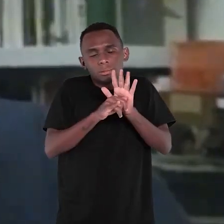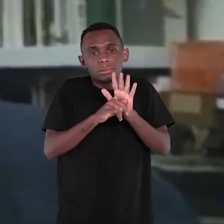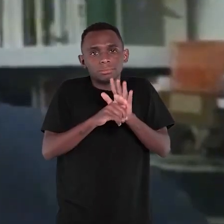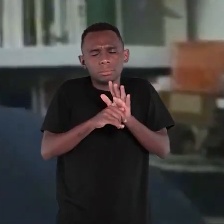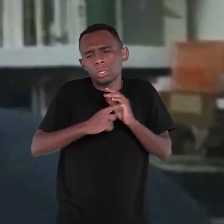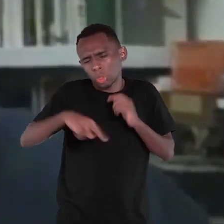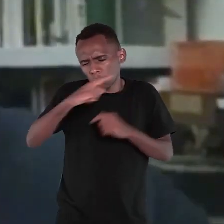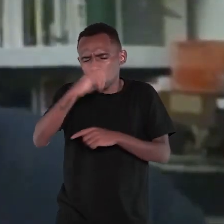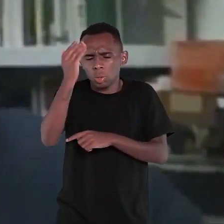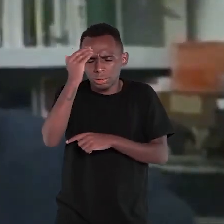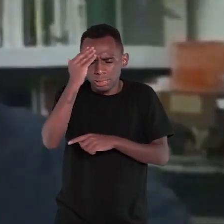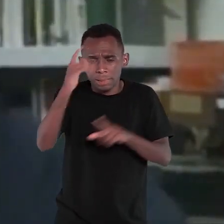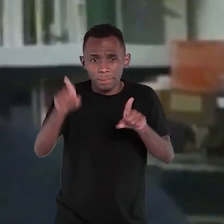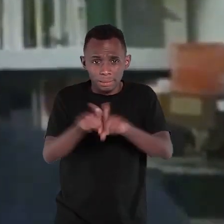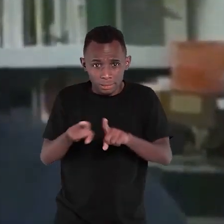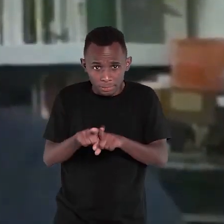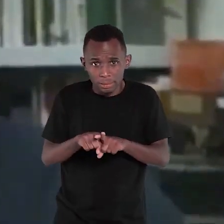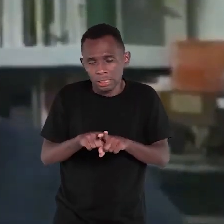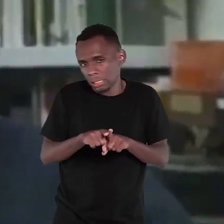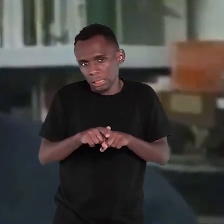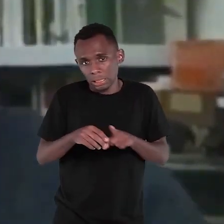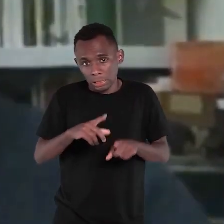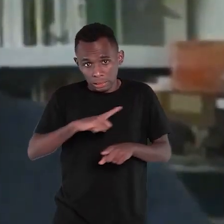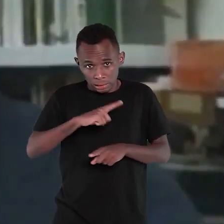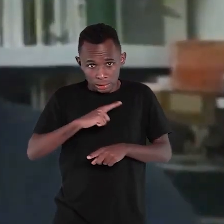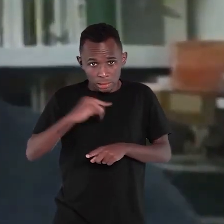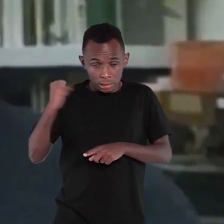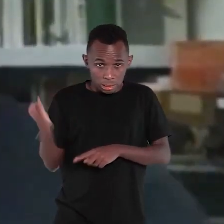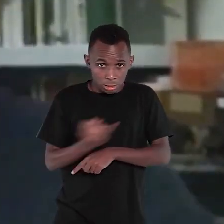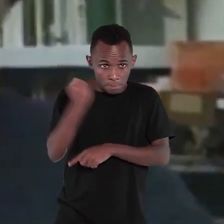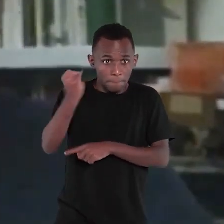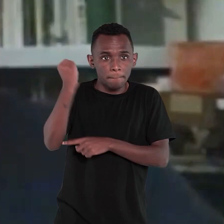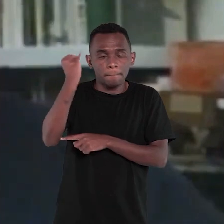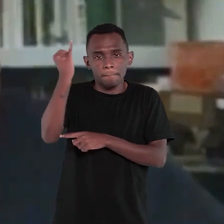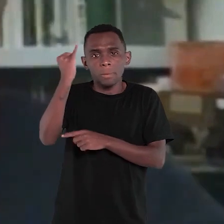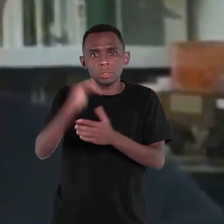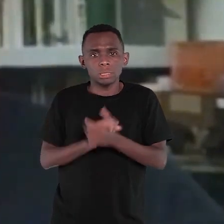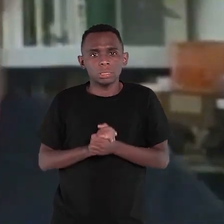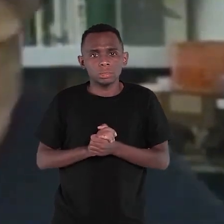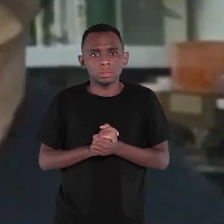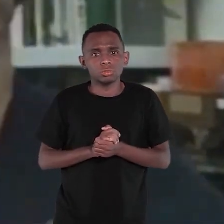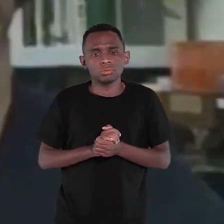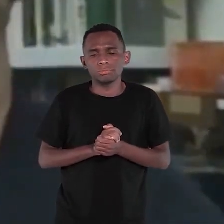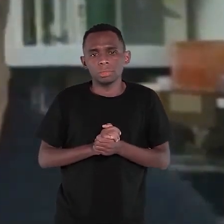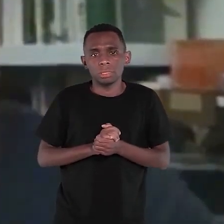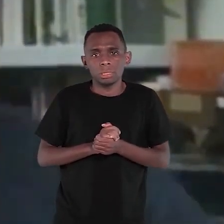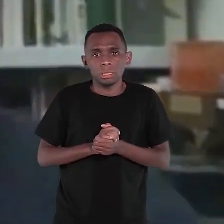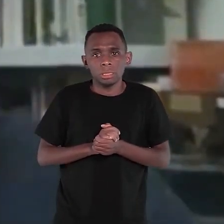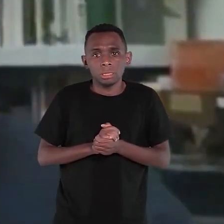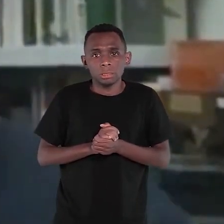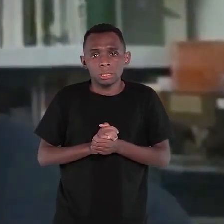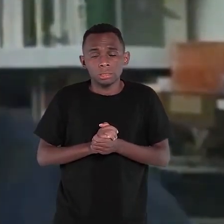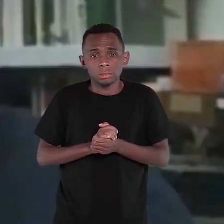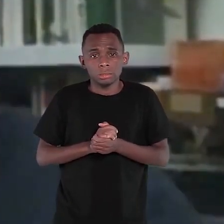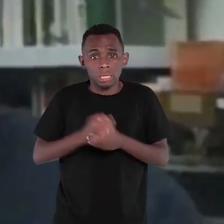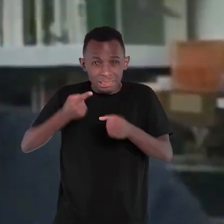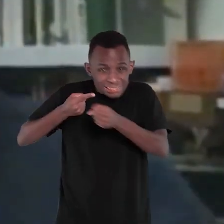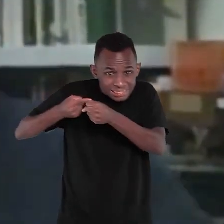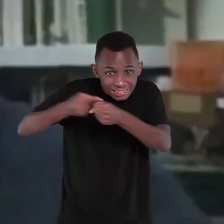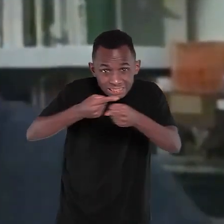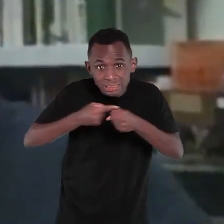né? Nós sabemos, por exemplo, que existe uma importante, na maior parte do centro, em todos os centros urbanos no